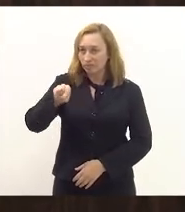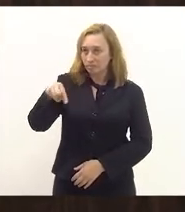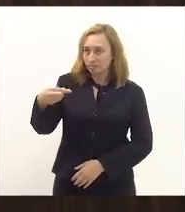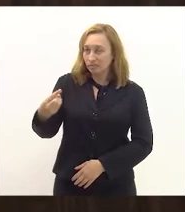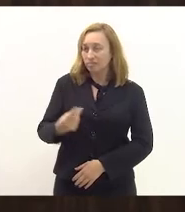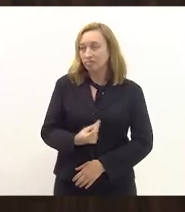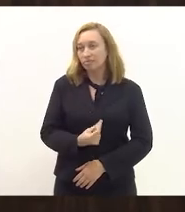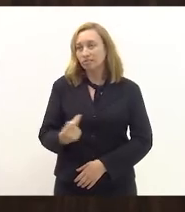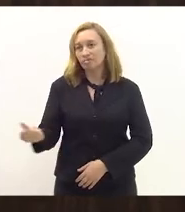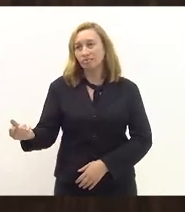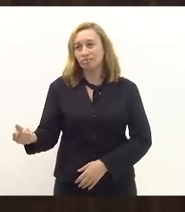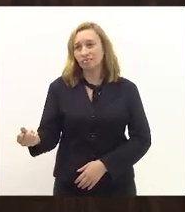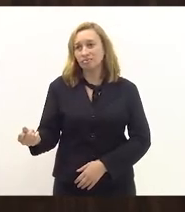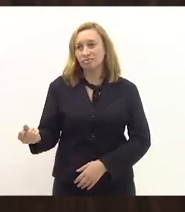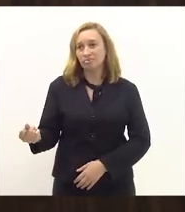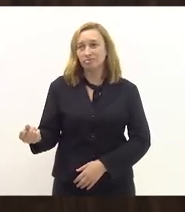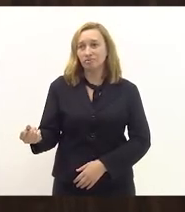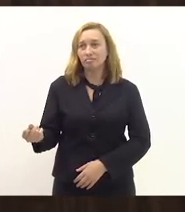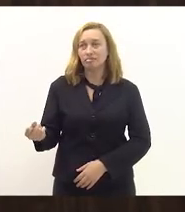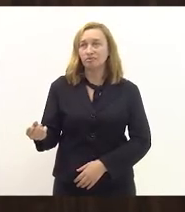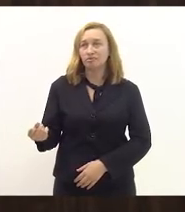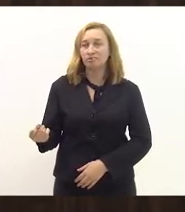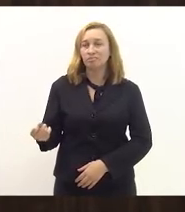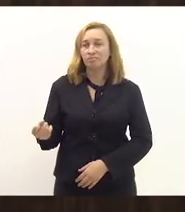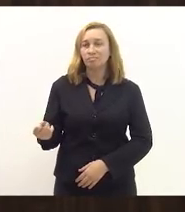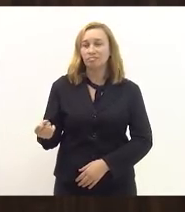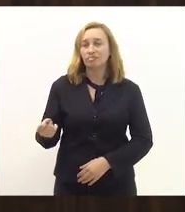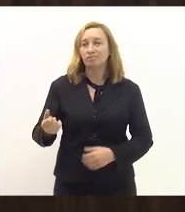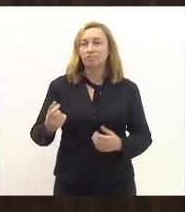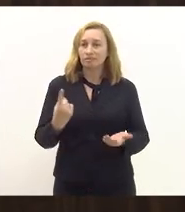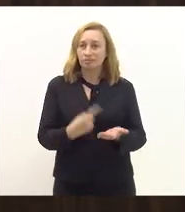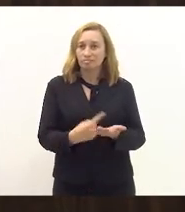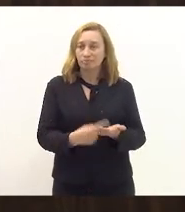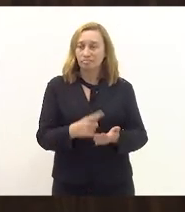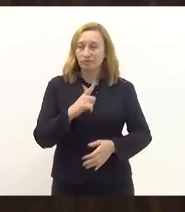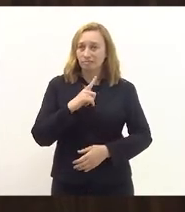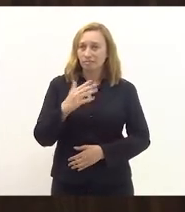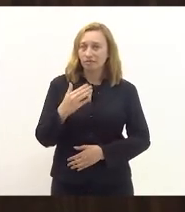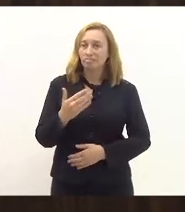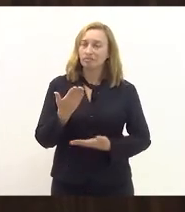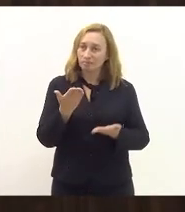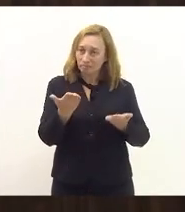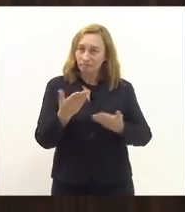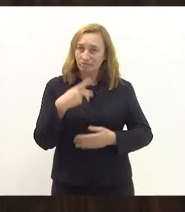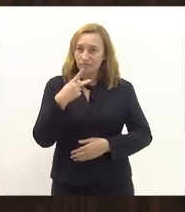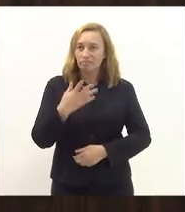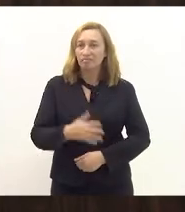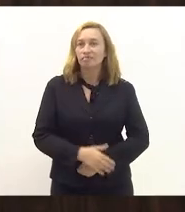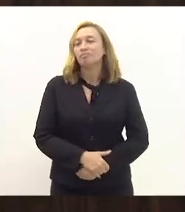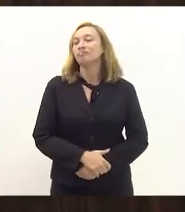se ausentar em razão de outros compromissos. Rodrigo Neves, por favor.